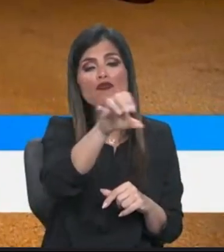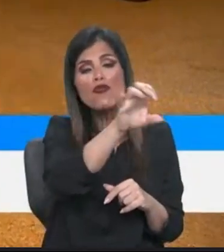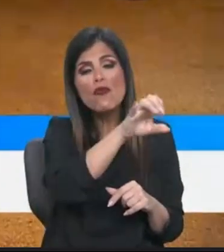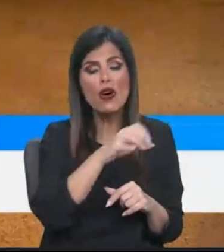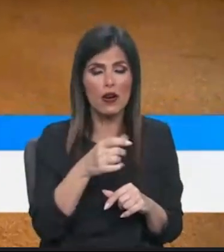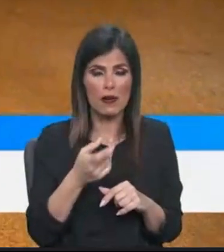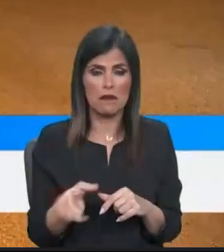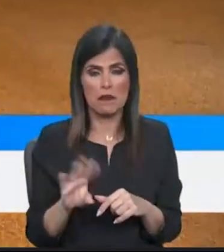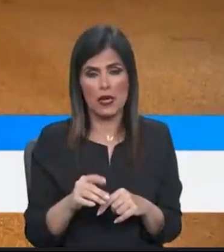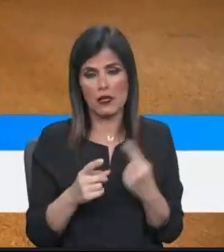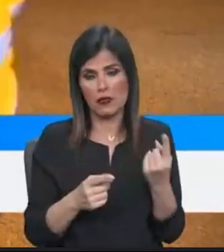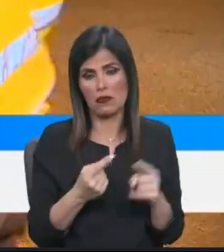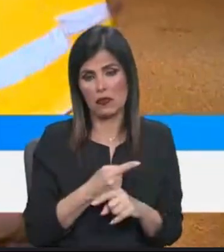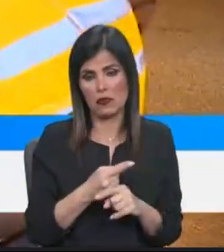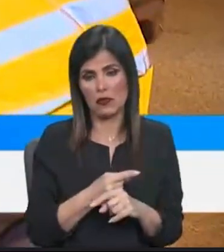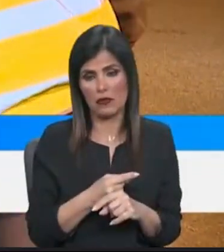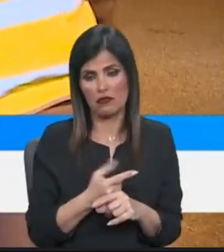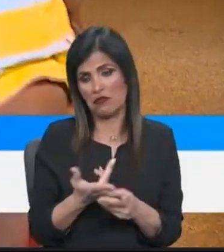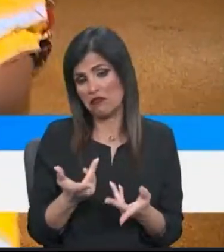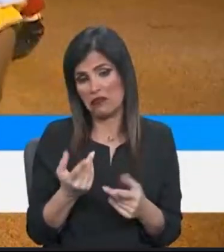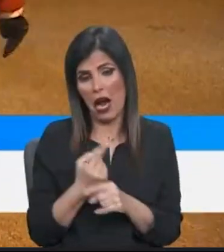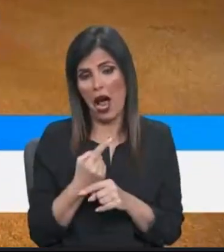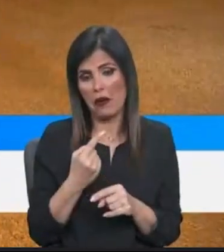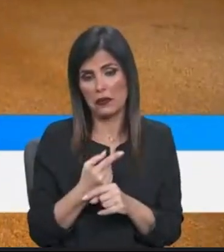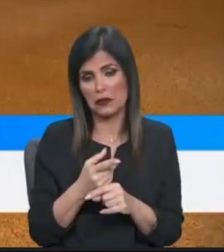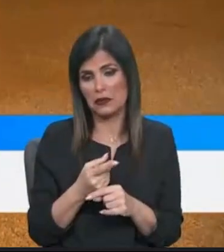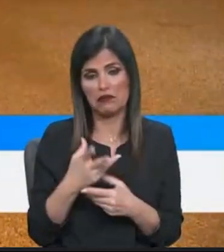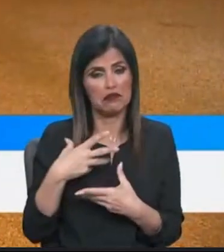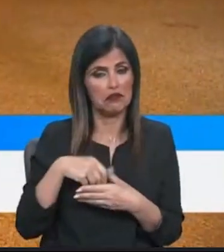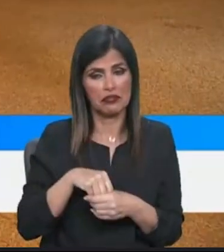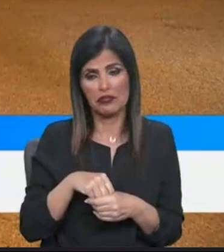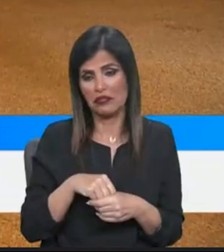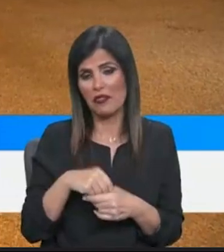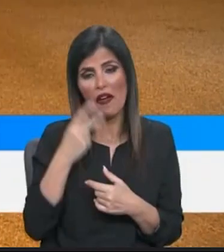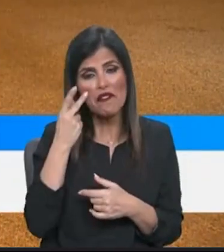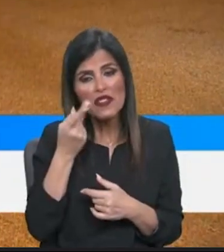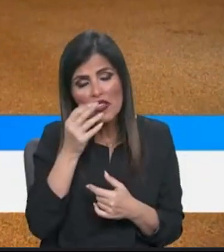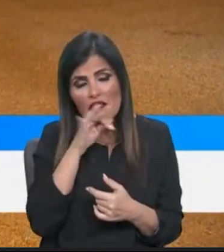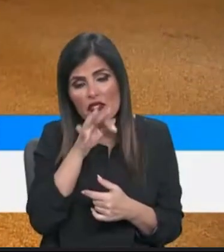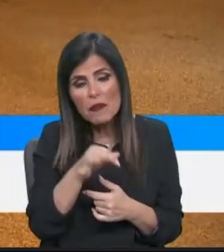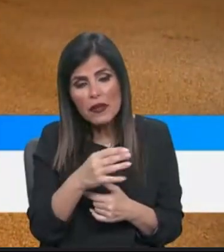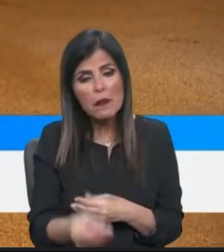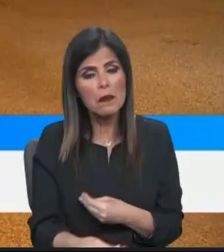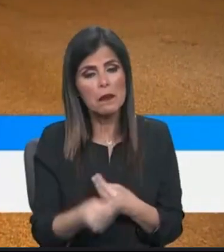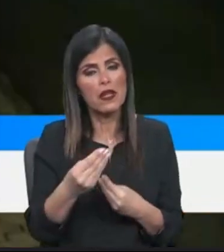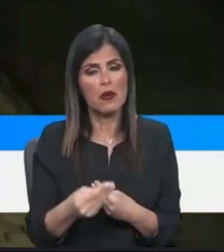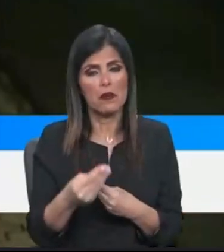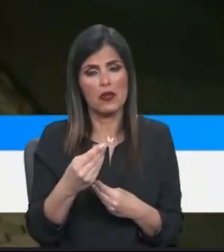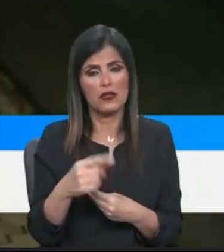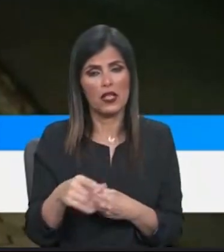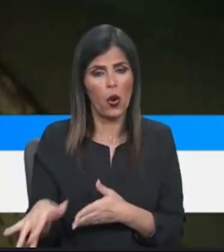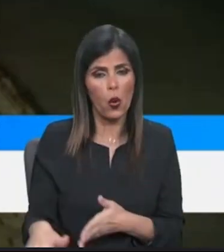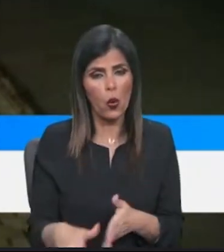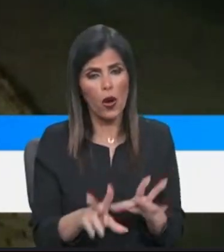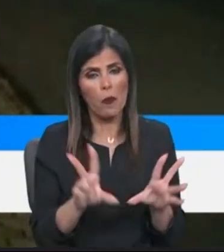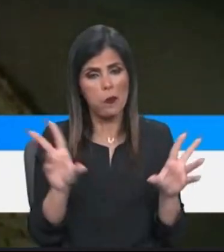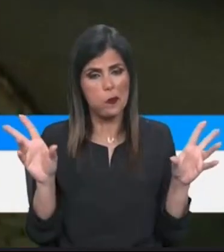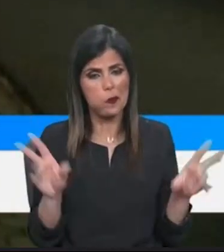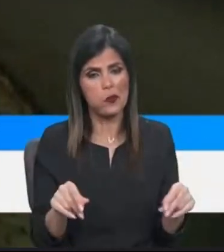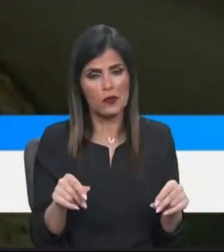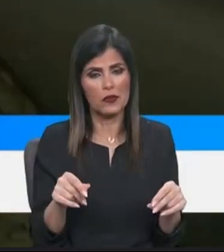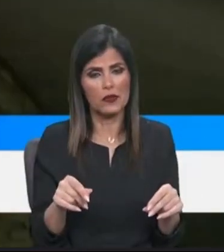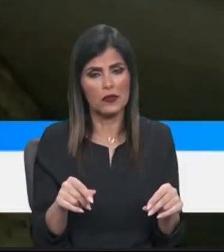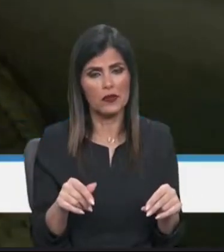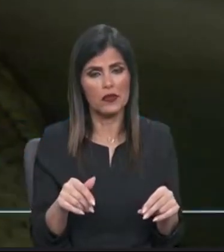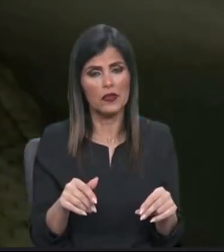uma tarefa para acomodar, mas que foi completamente integrada na vida familiar. E é muito mais agradável nós termos a rua limpa e, no lugar